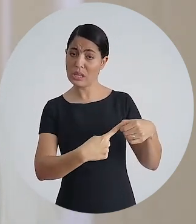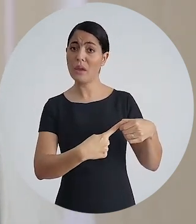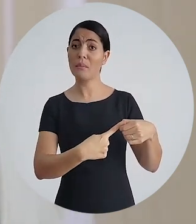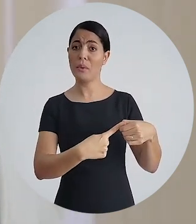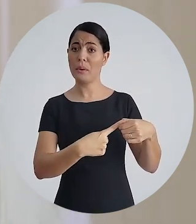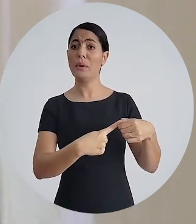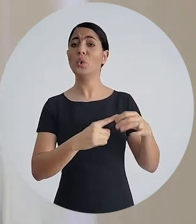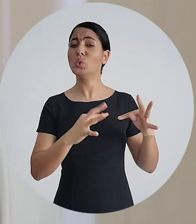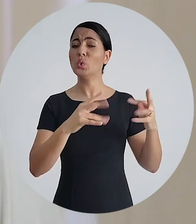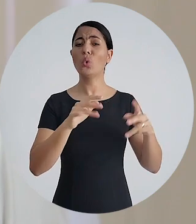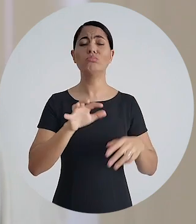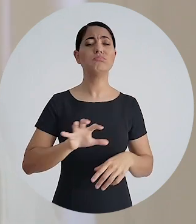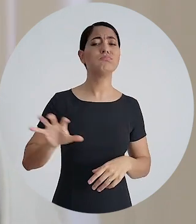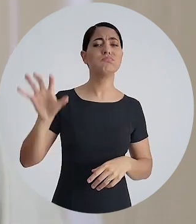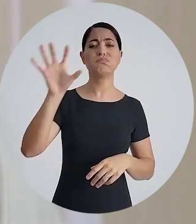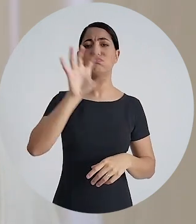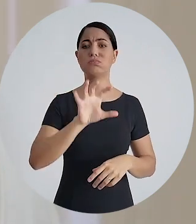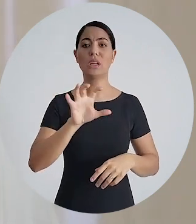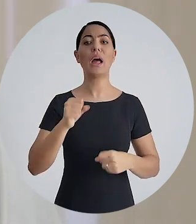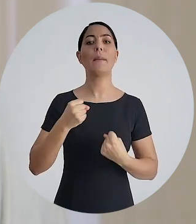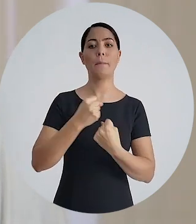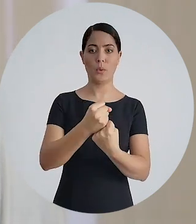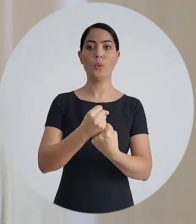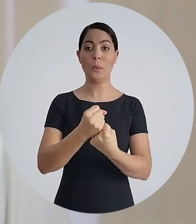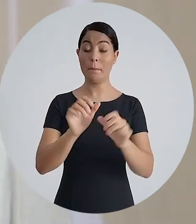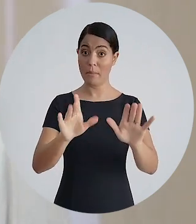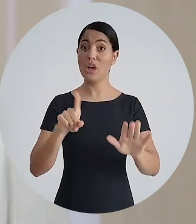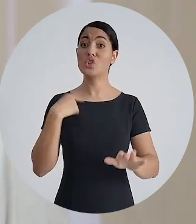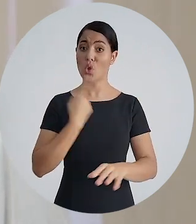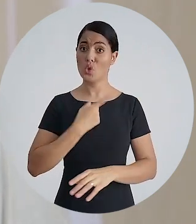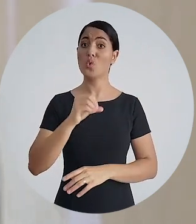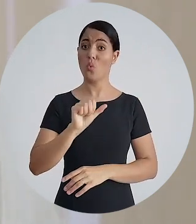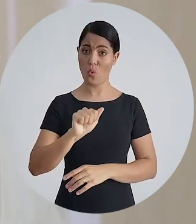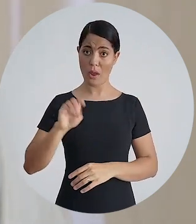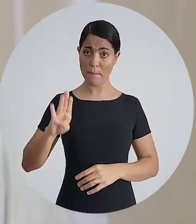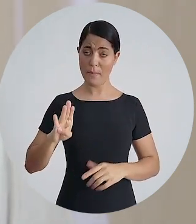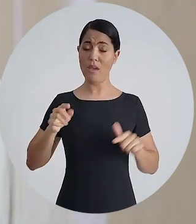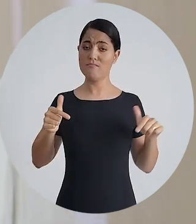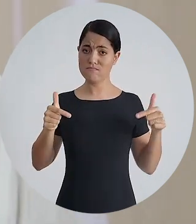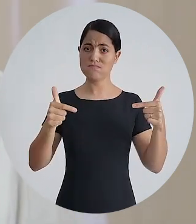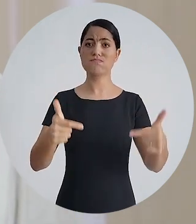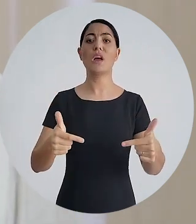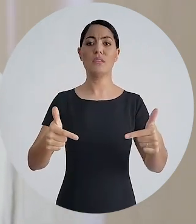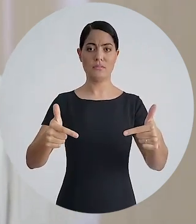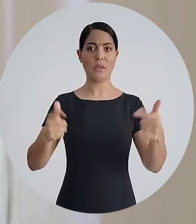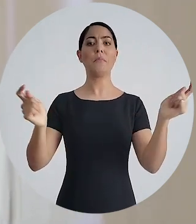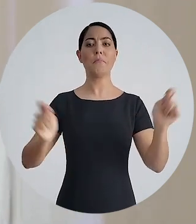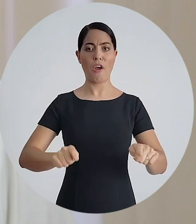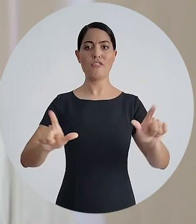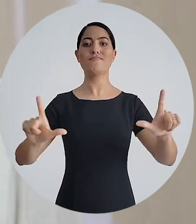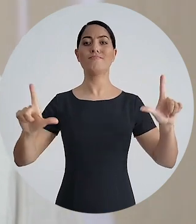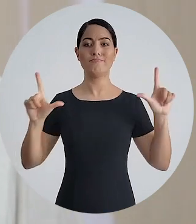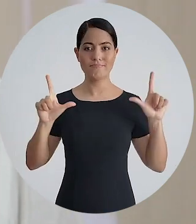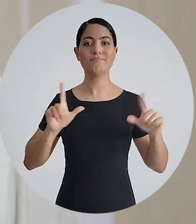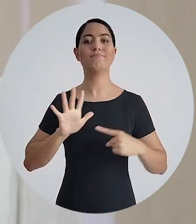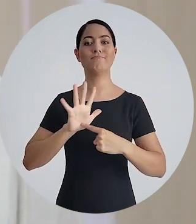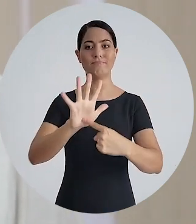federal, estadual e municipal, mas nós podemos sim ter protagonismo neste